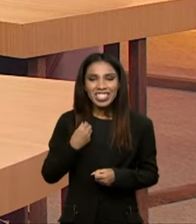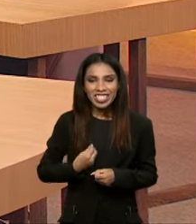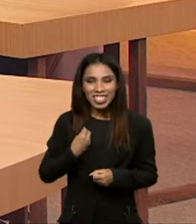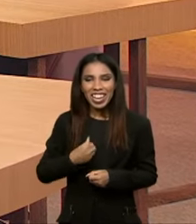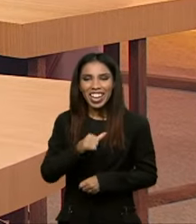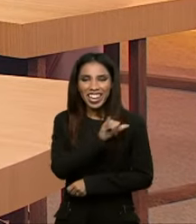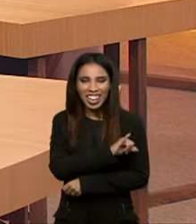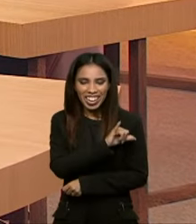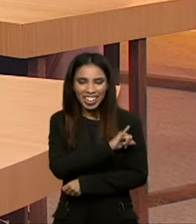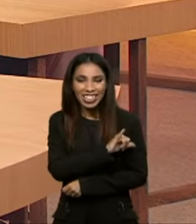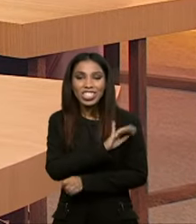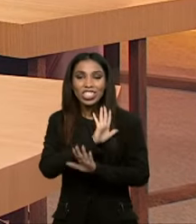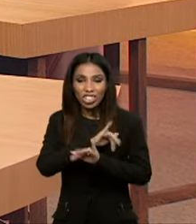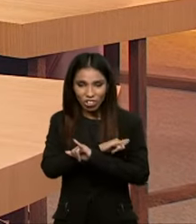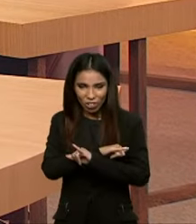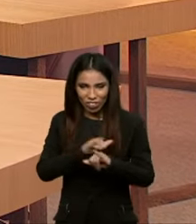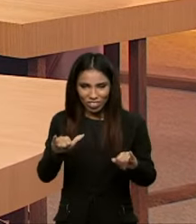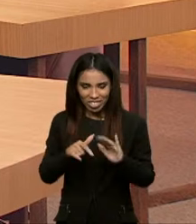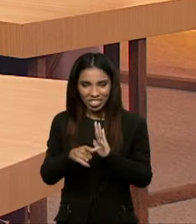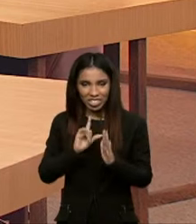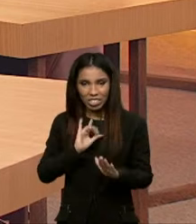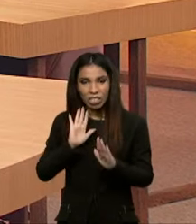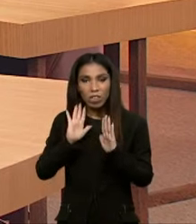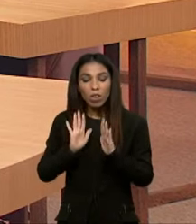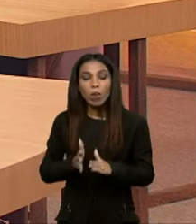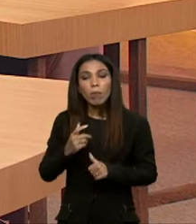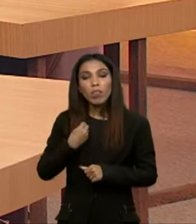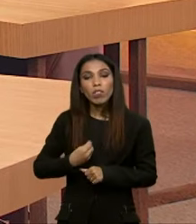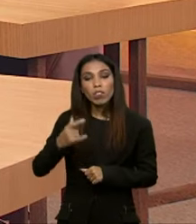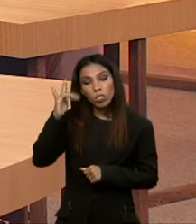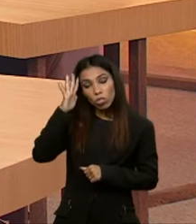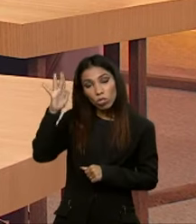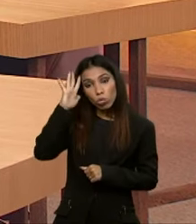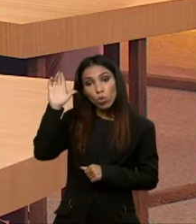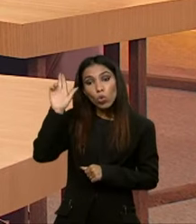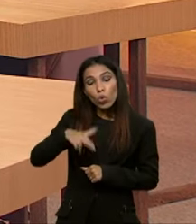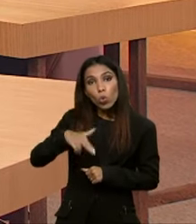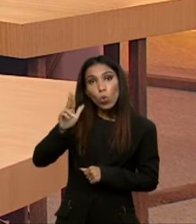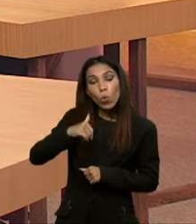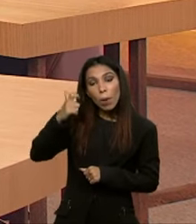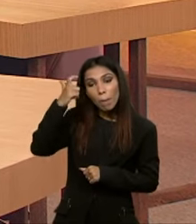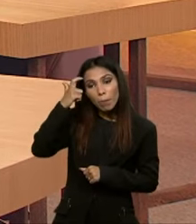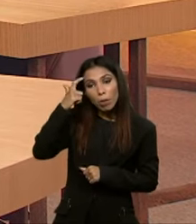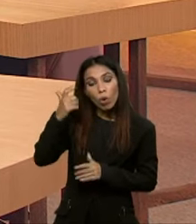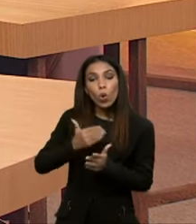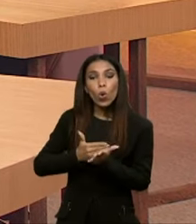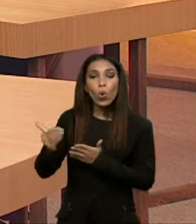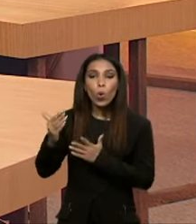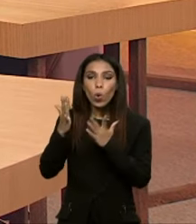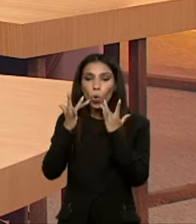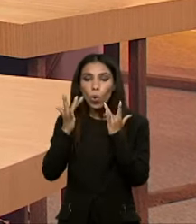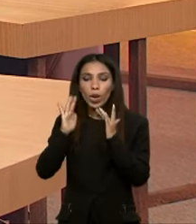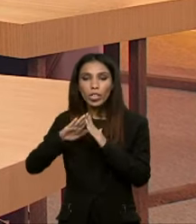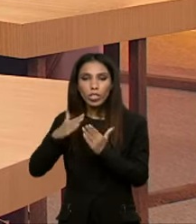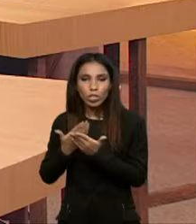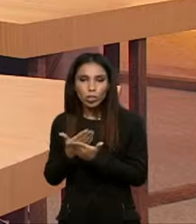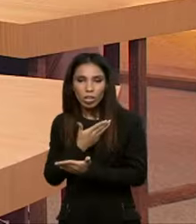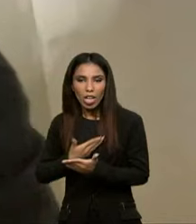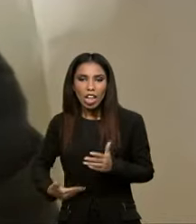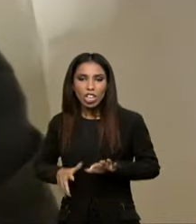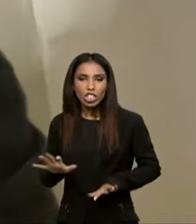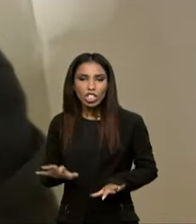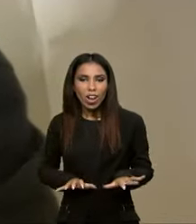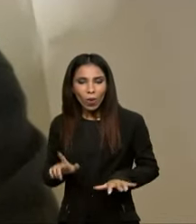daqui a pouco, já tô adiantando aqui também, mas eu tô vivendo um sonho. Eu nunca pensei que um dia eu, que comecei a fazer teatro numa escola pública em